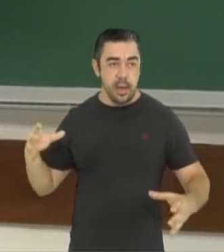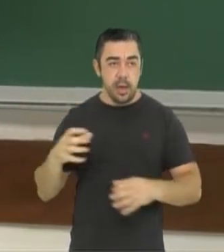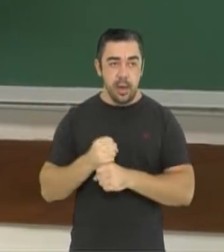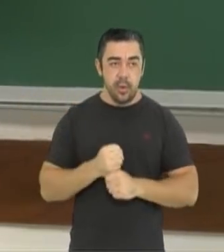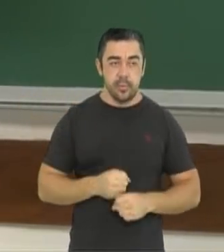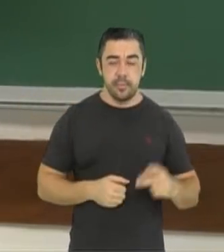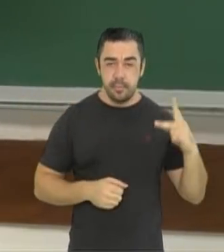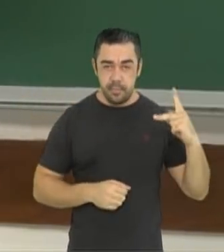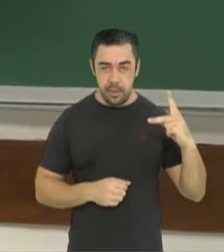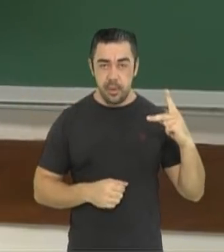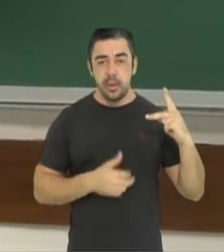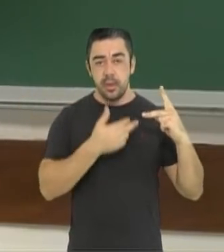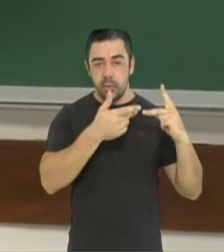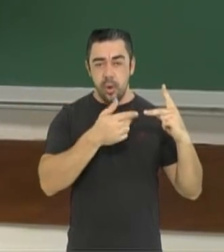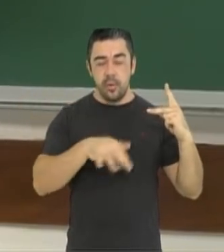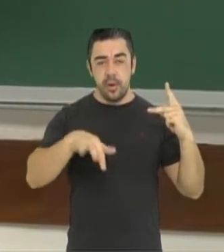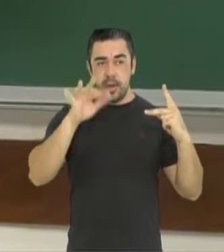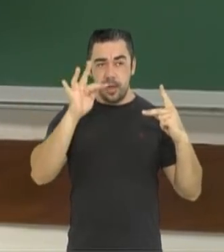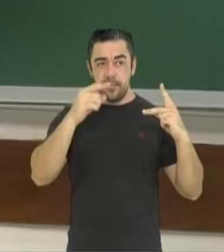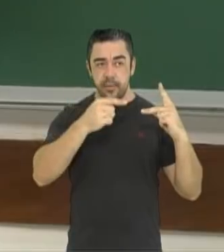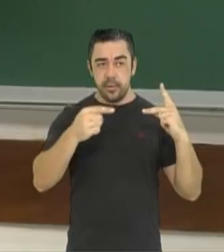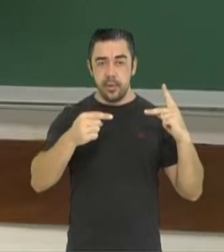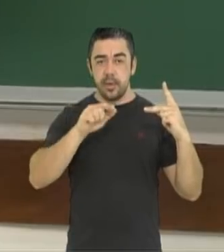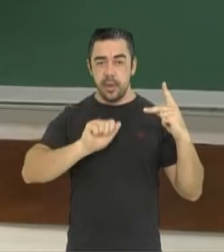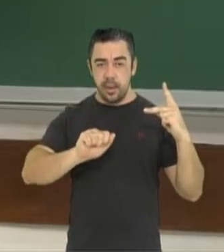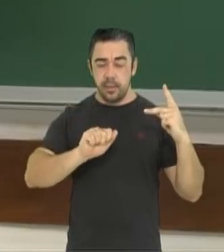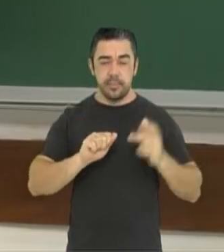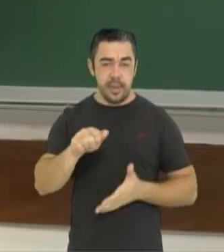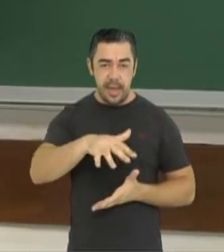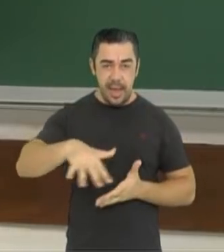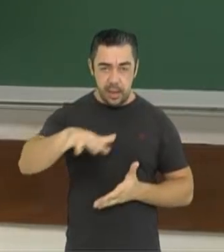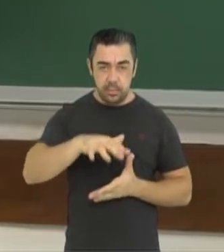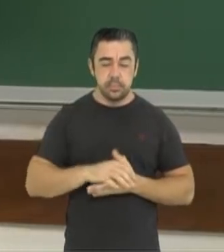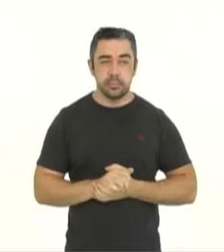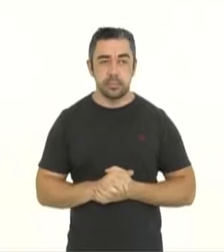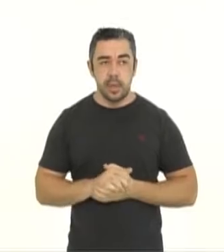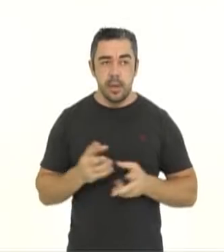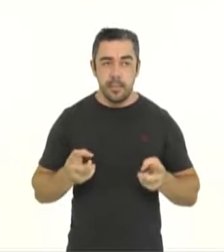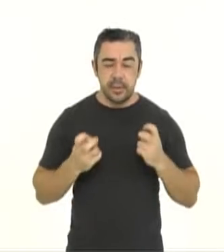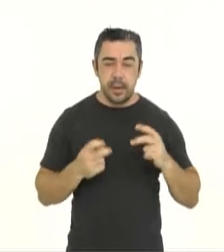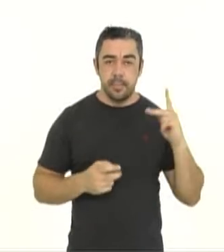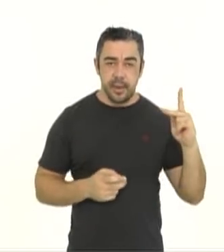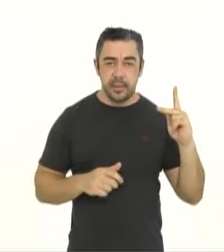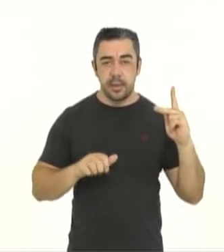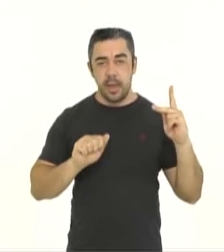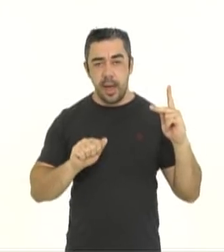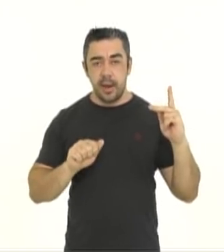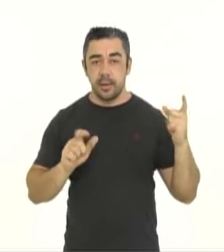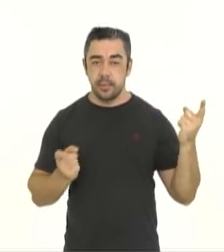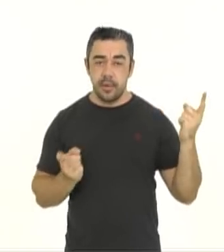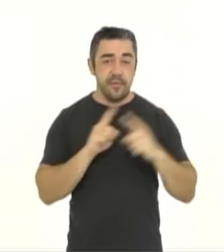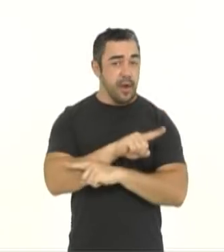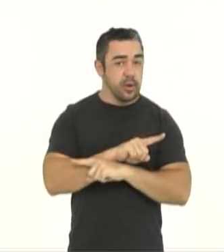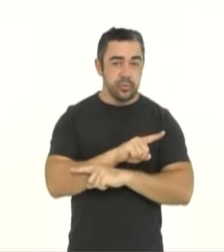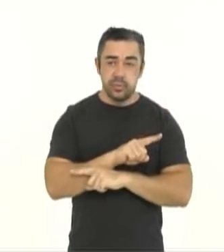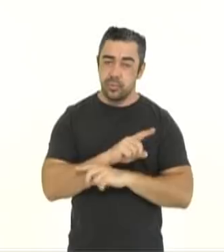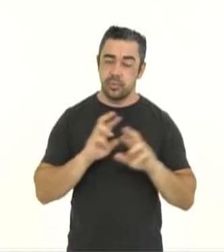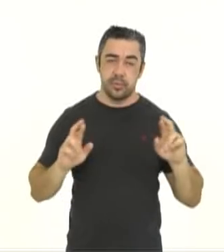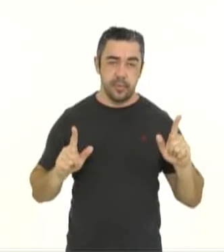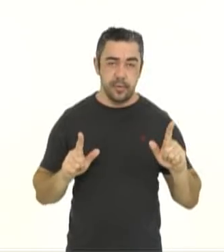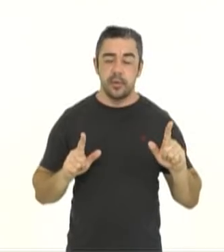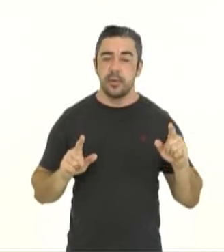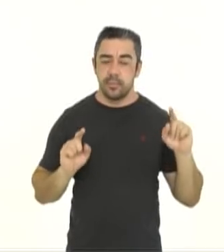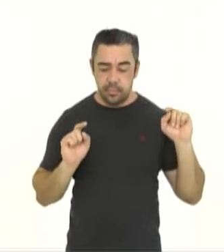matemática. Pressão é igual a força dividido pela área. Repare que pressão e área são grandezas inversamente proporcionais, estão